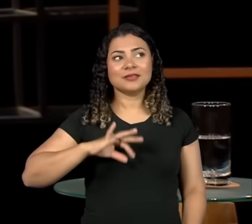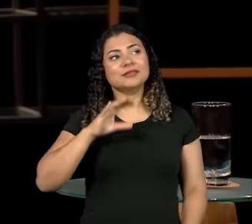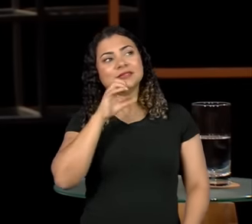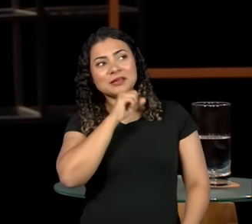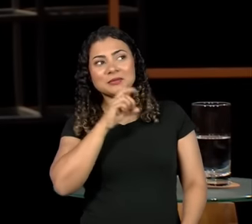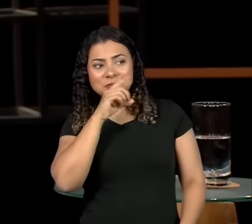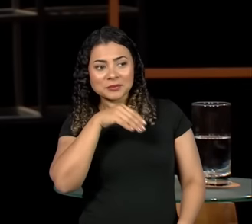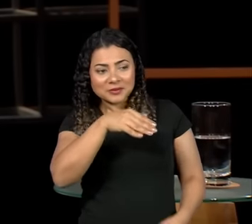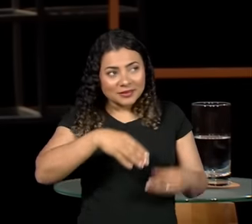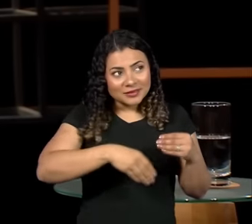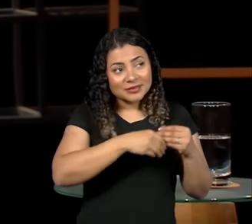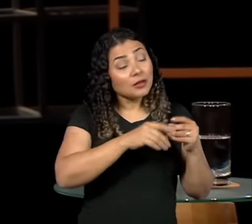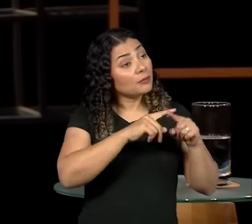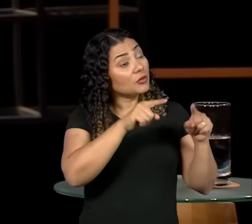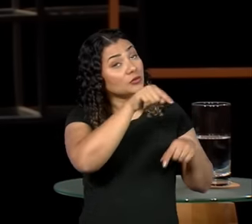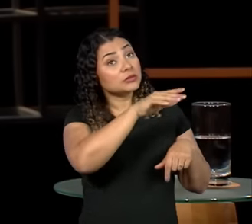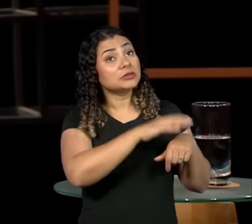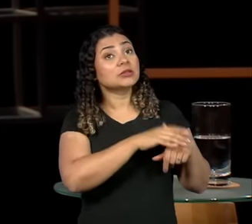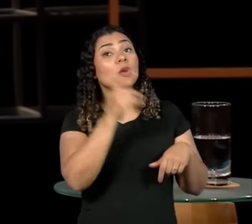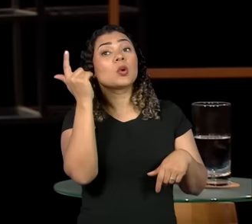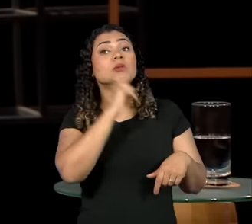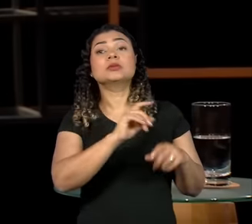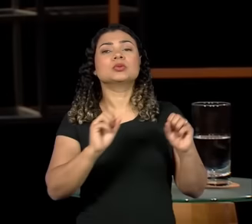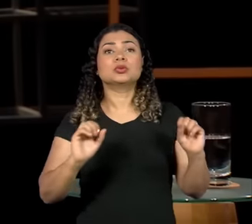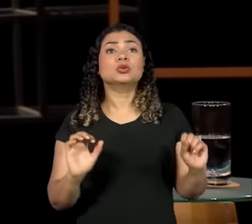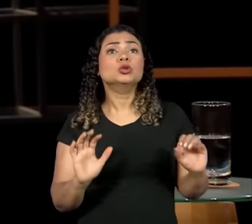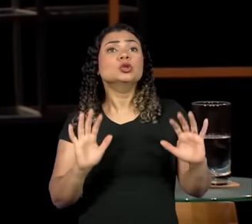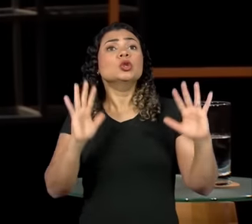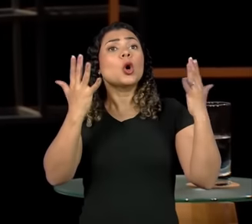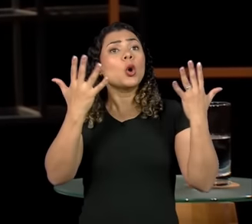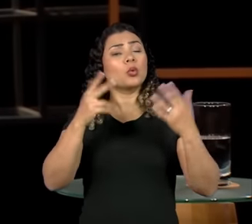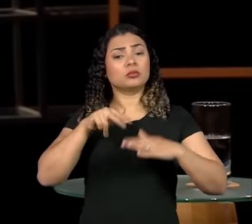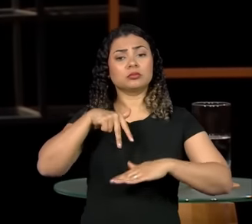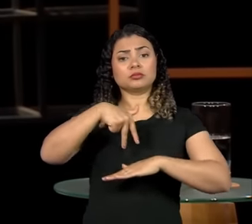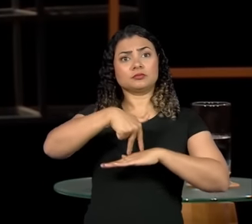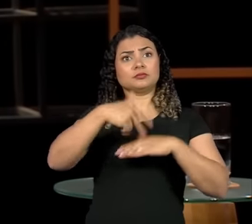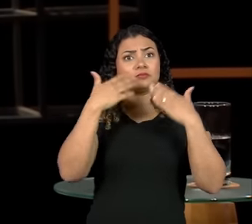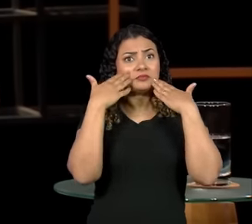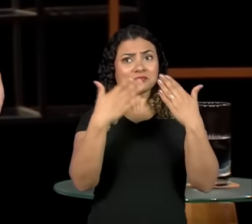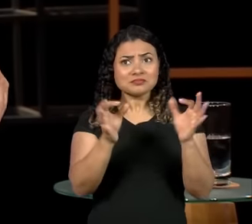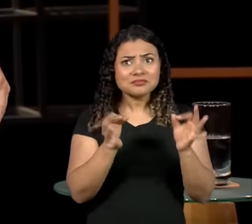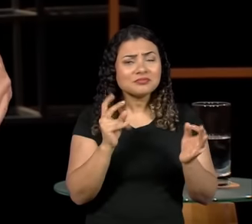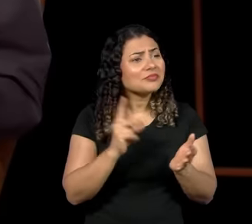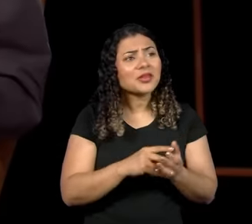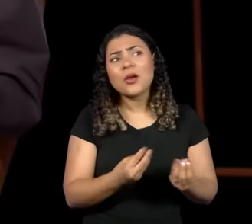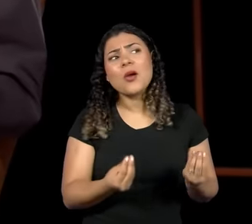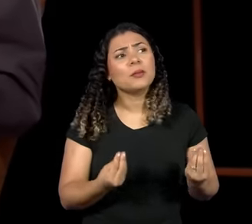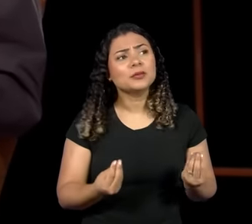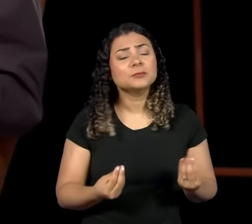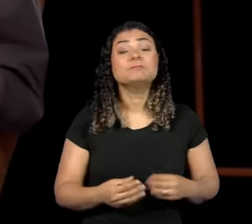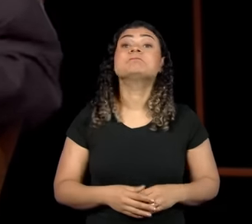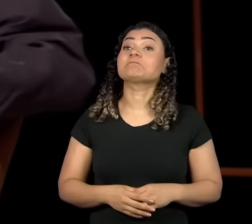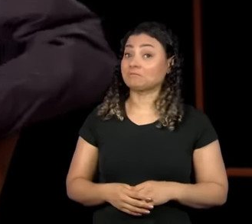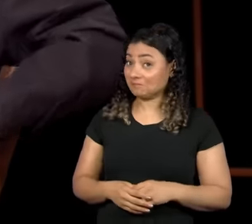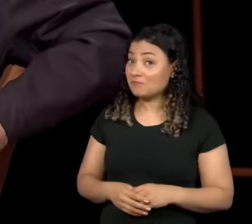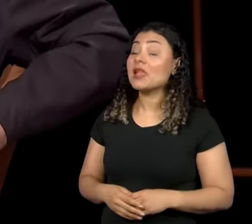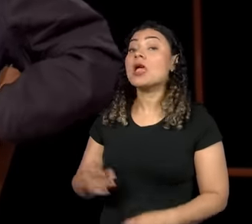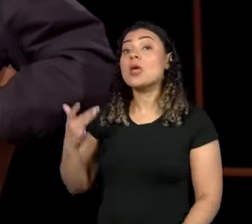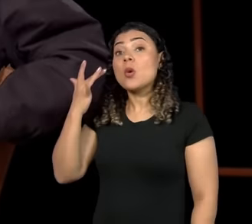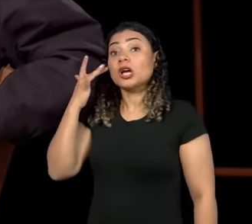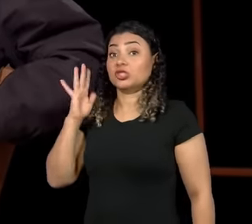Agora, você foi além, você chegou a fazer um showzinho para apresentar durante os bailes, como é que era isso? É, eu achei